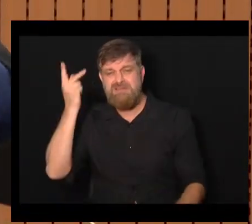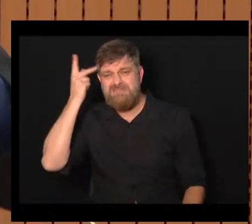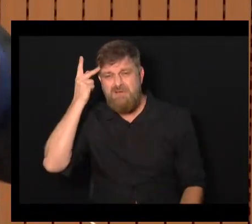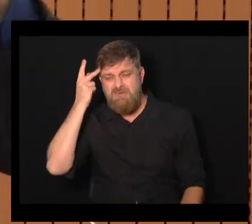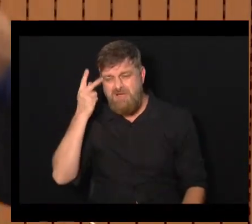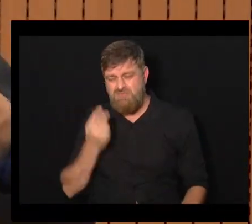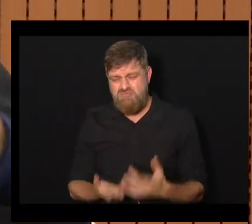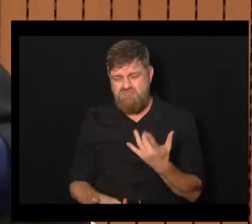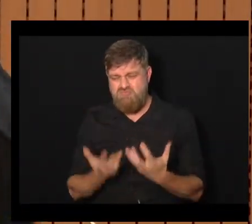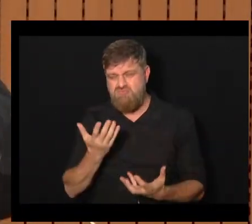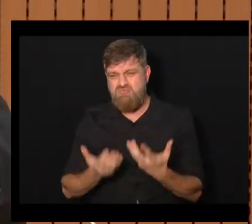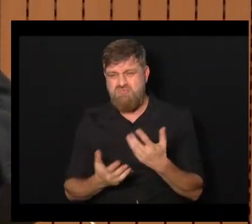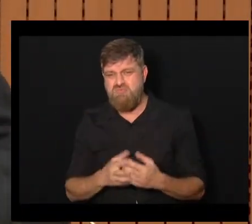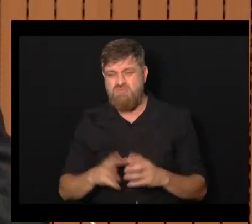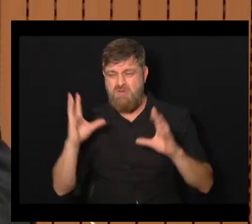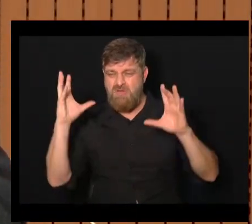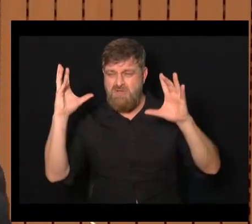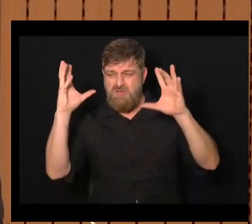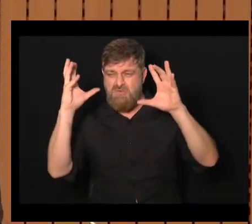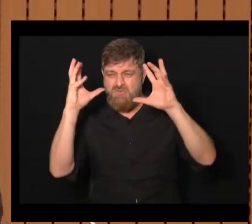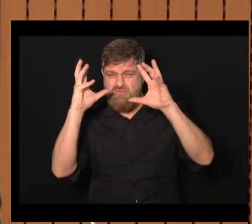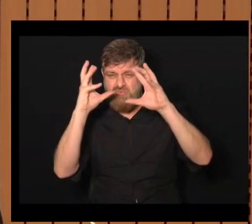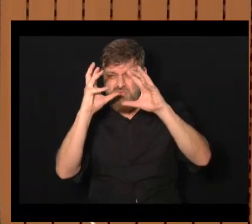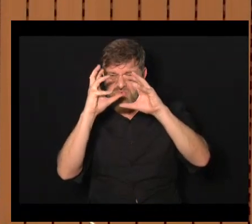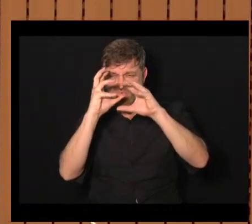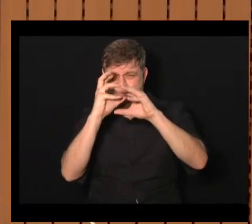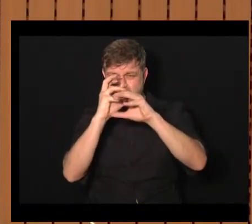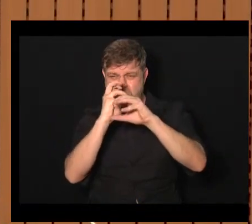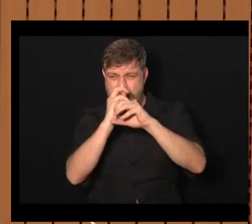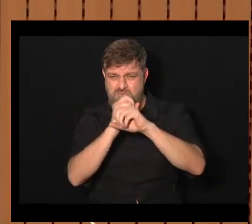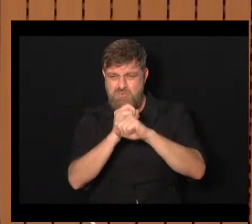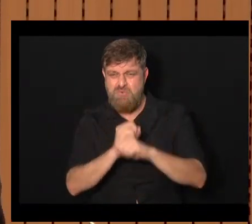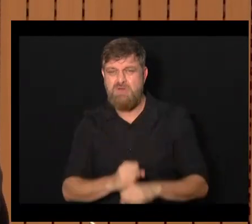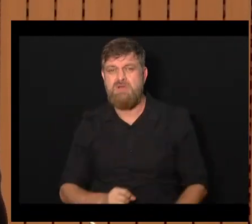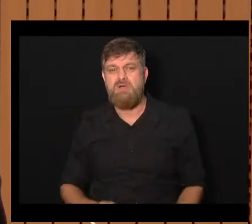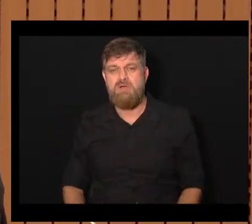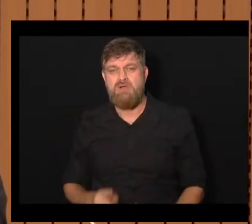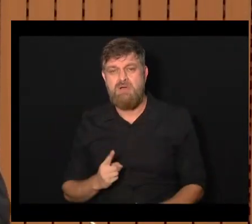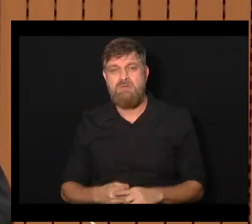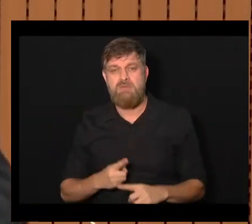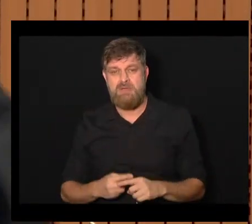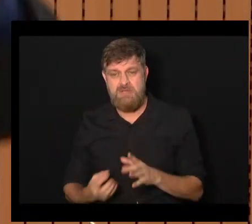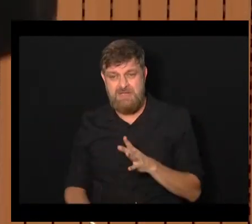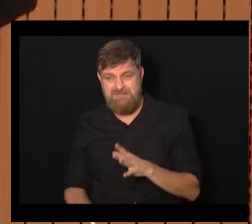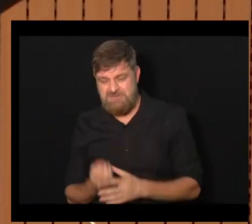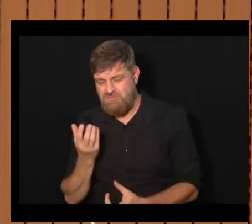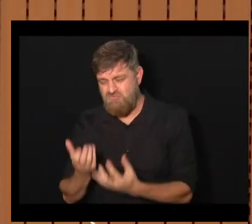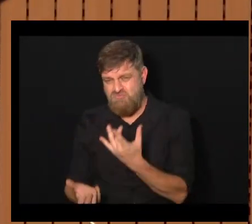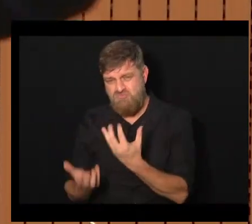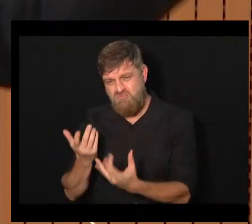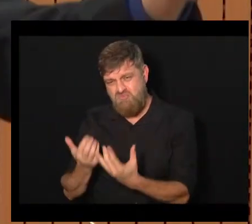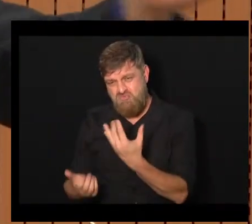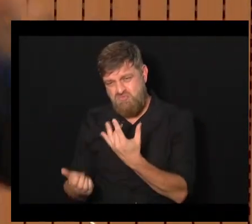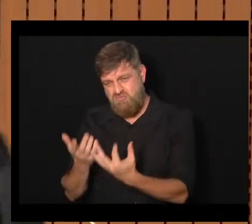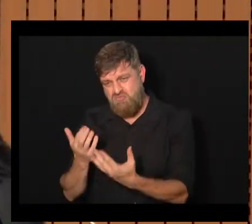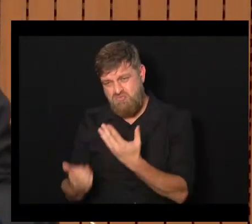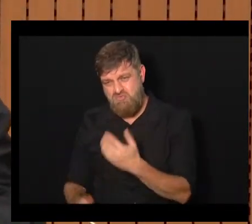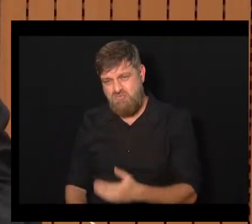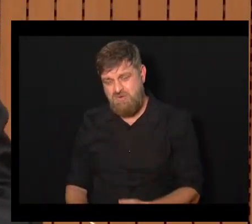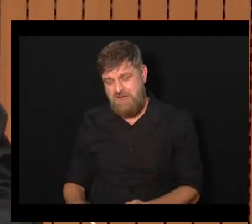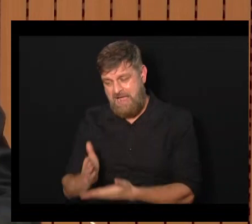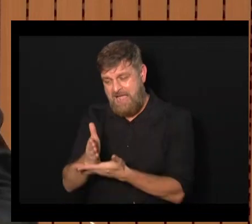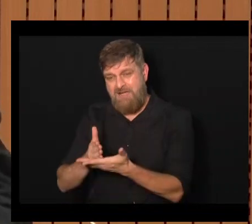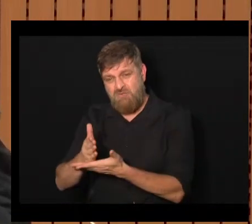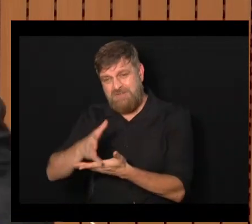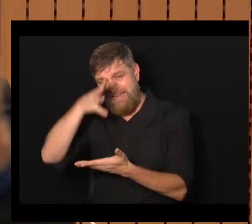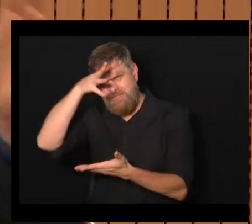Campinas, ficou escura, de acordo com os técnicos do IMET, da Climatempo. Isso é por causa de queimadas que aconteceram na fronteira do Mato Grosso,